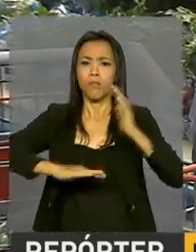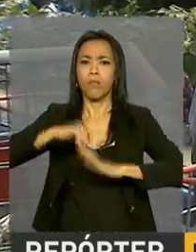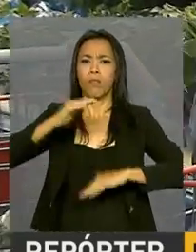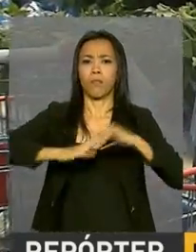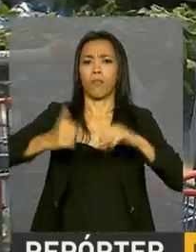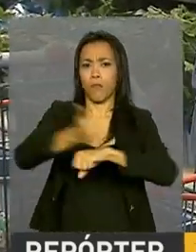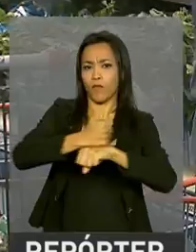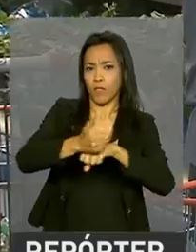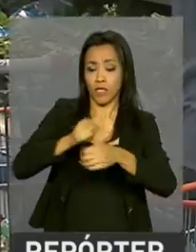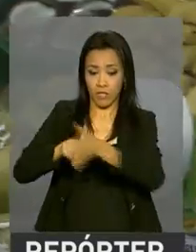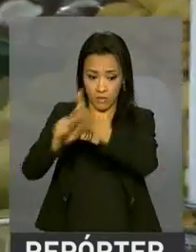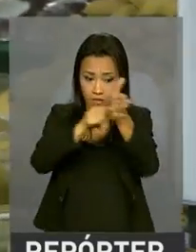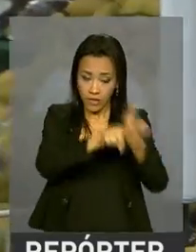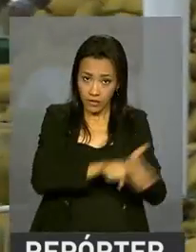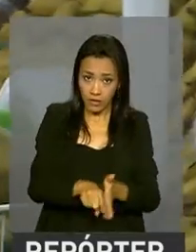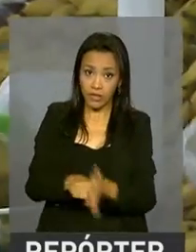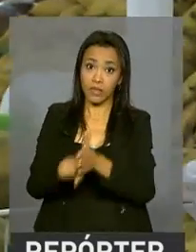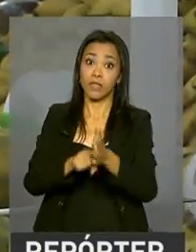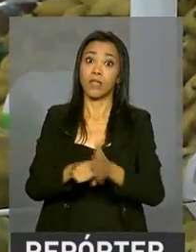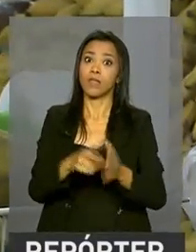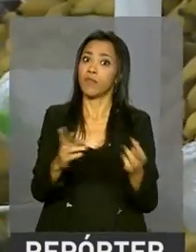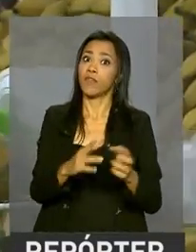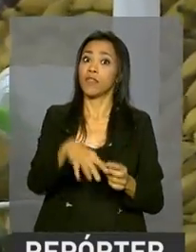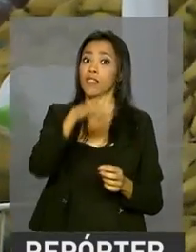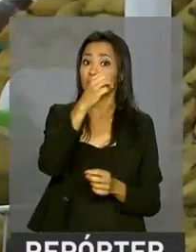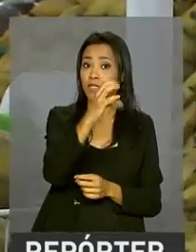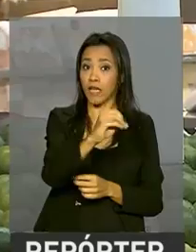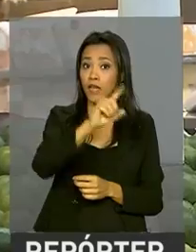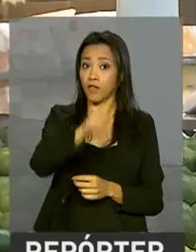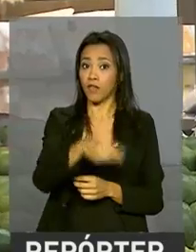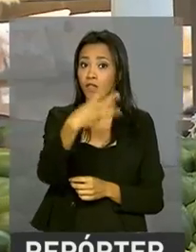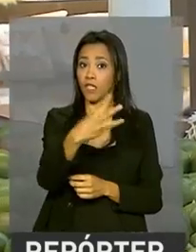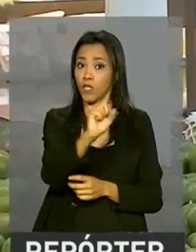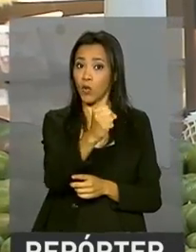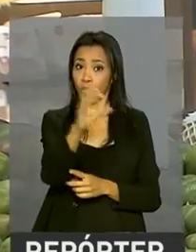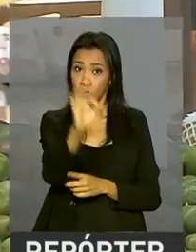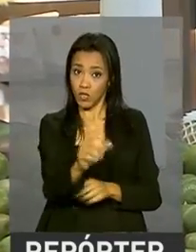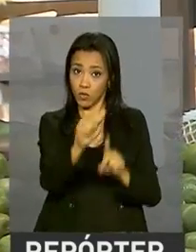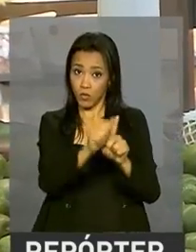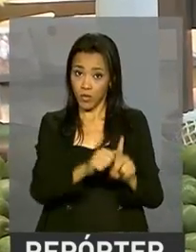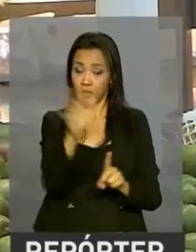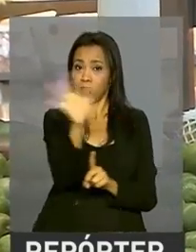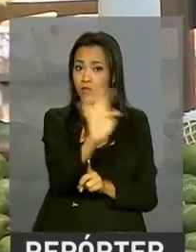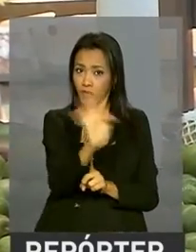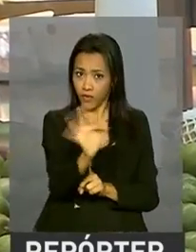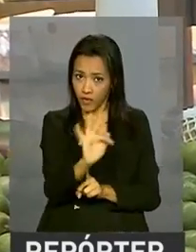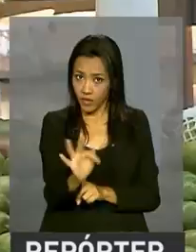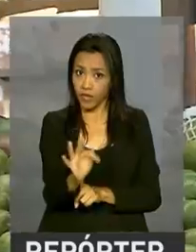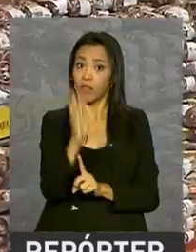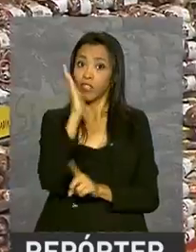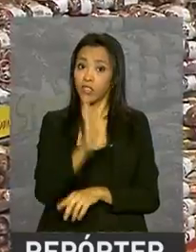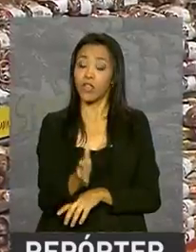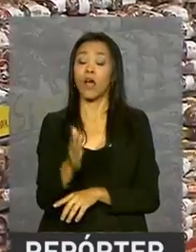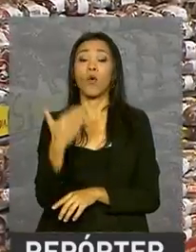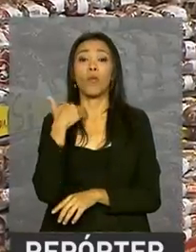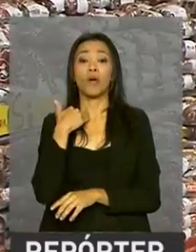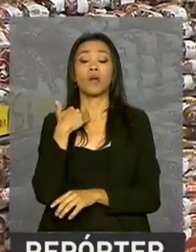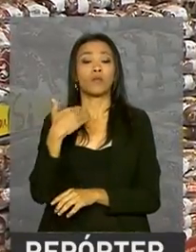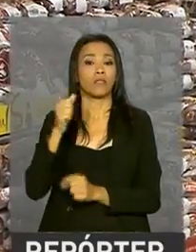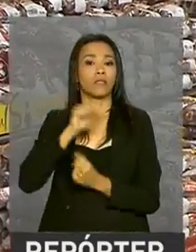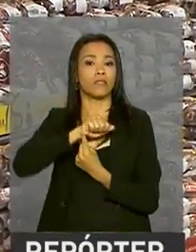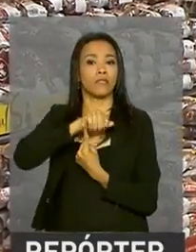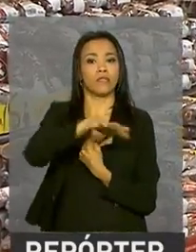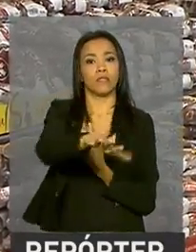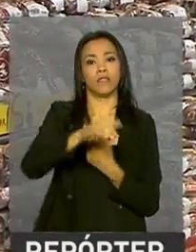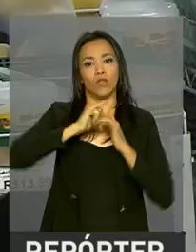que previam a alta de 0,38% em fevereiro, de acordo com pesquisa divulgada pelo Banco Central na última